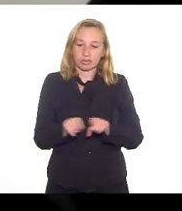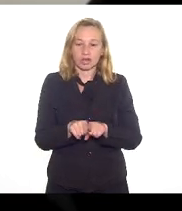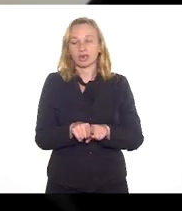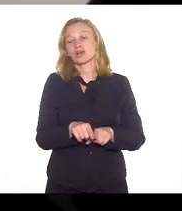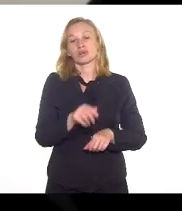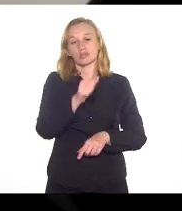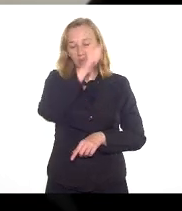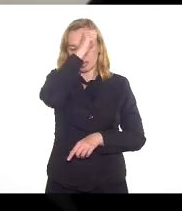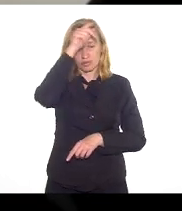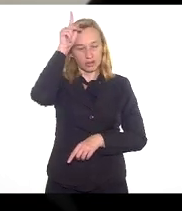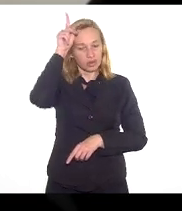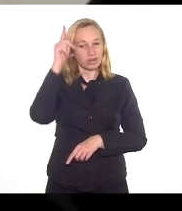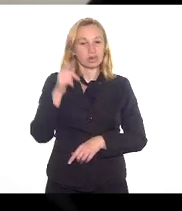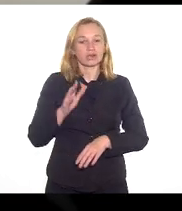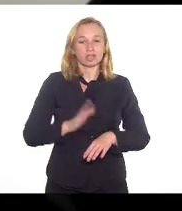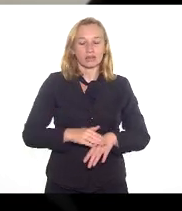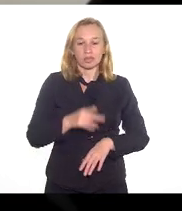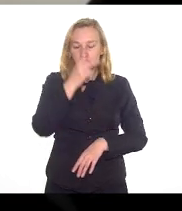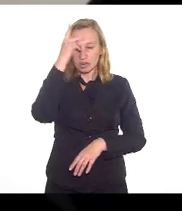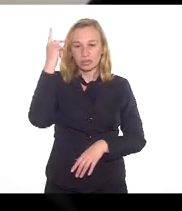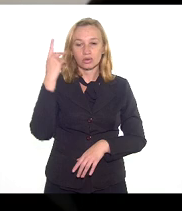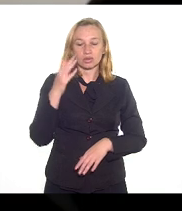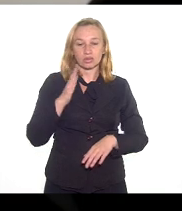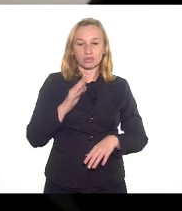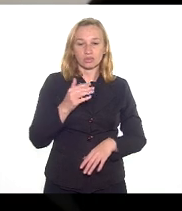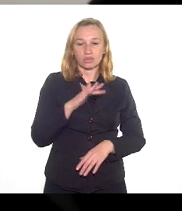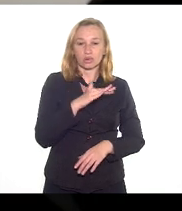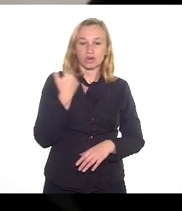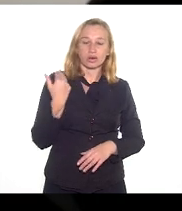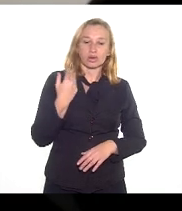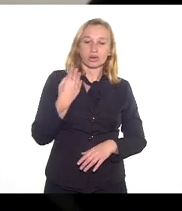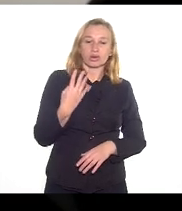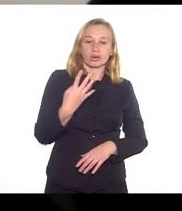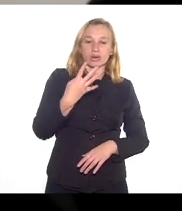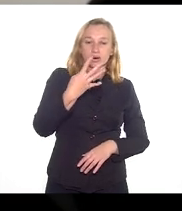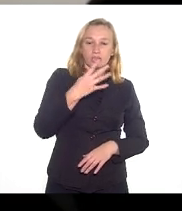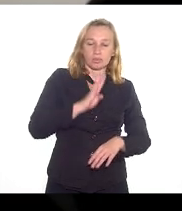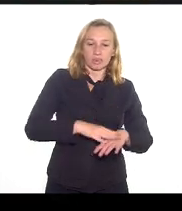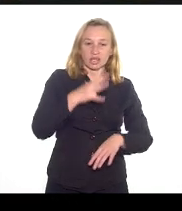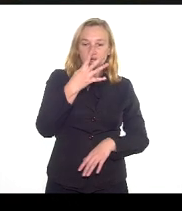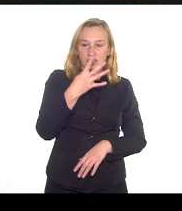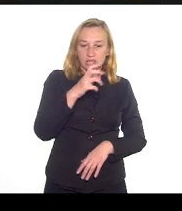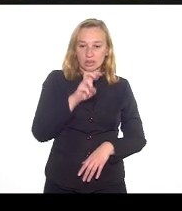que são mais de 454 mil vítimas no Brasil inteiro.